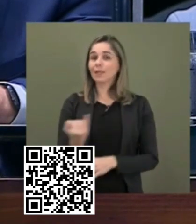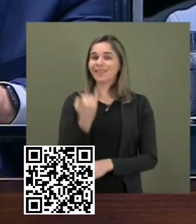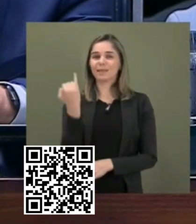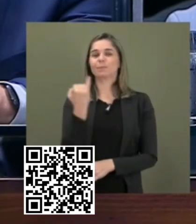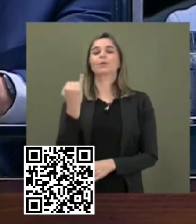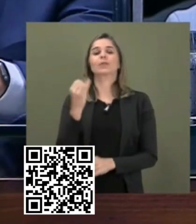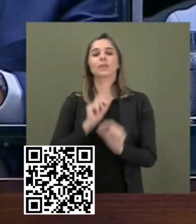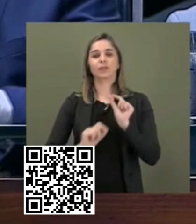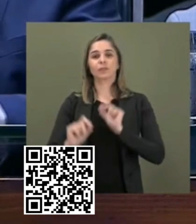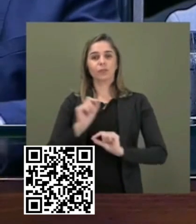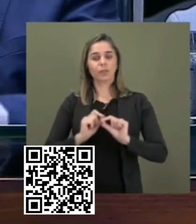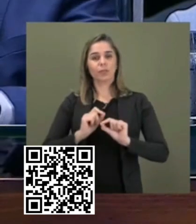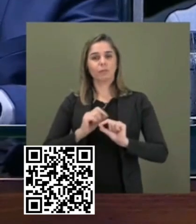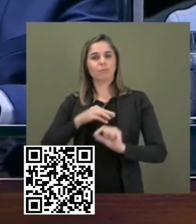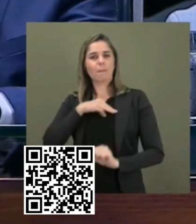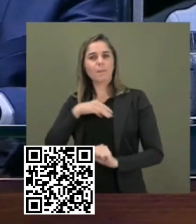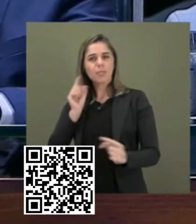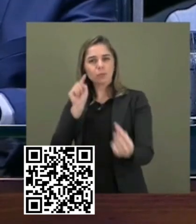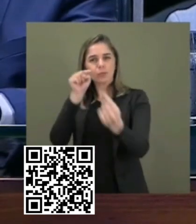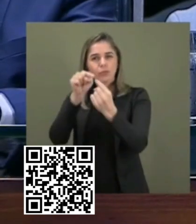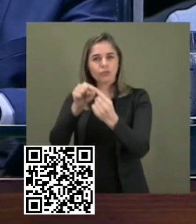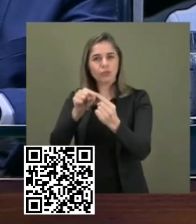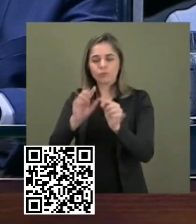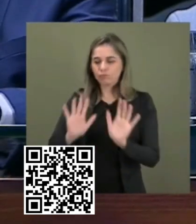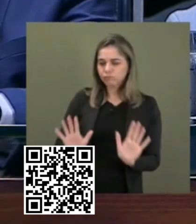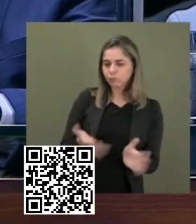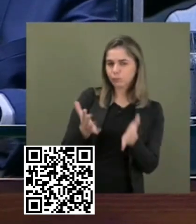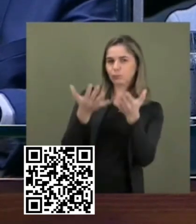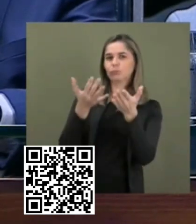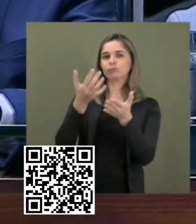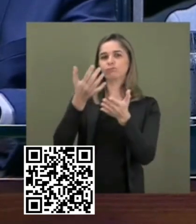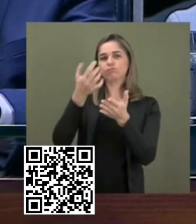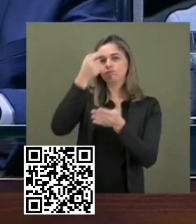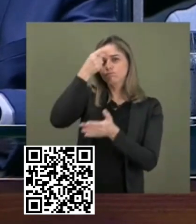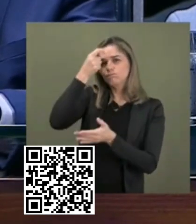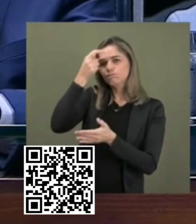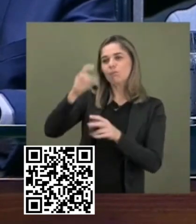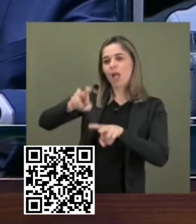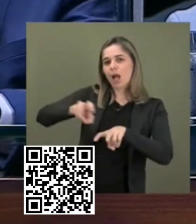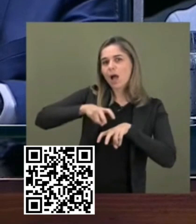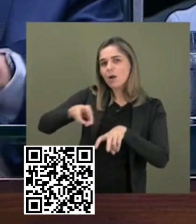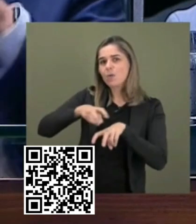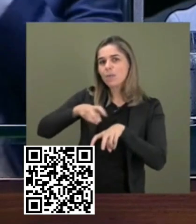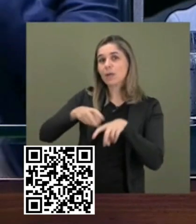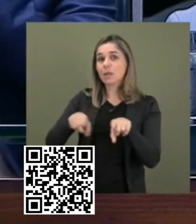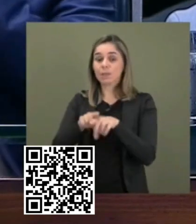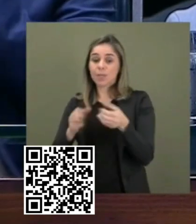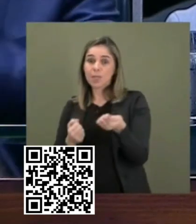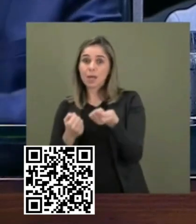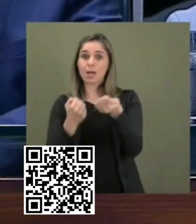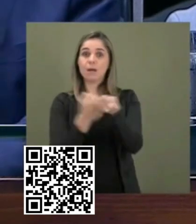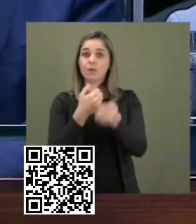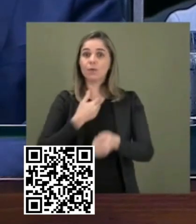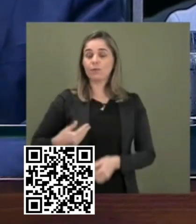fundamentalmente na missão de promover inteligência agropecuária e de auxiliar o governo federal